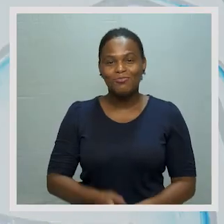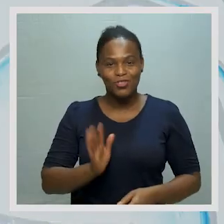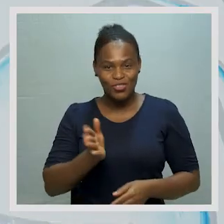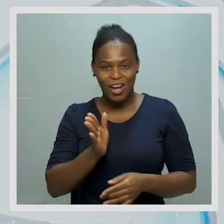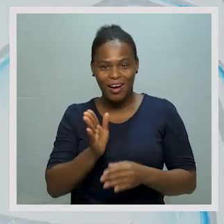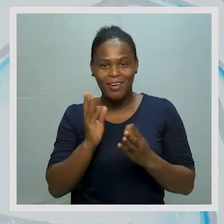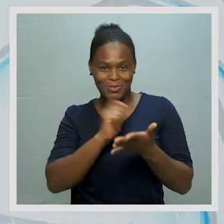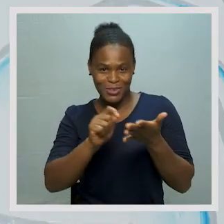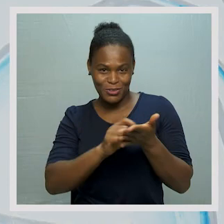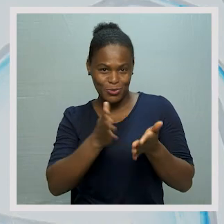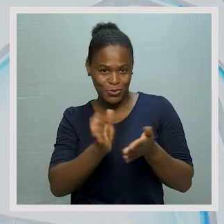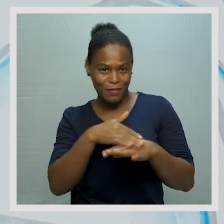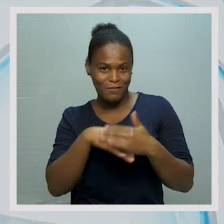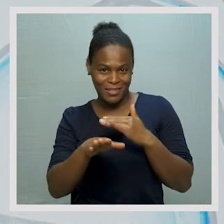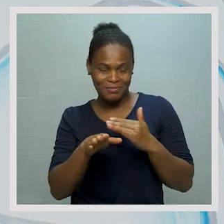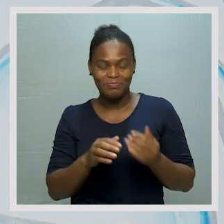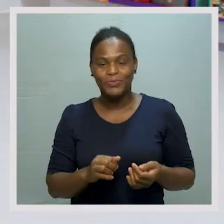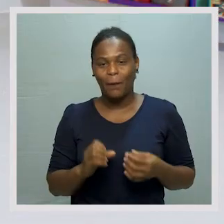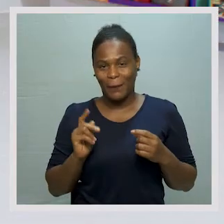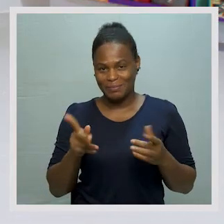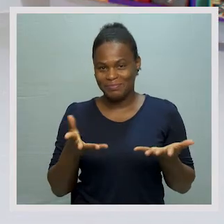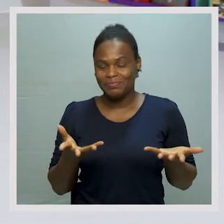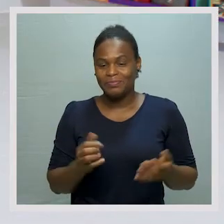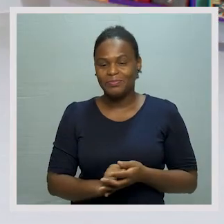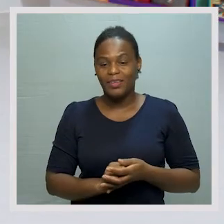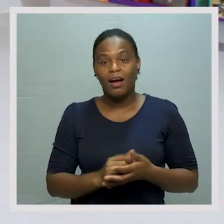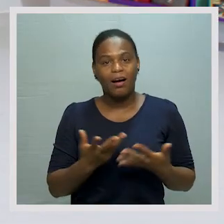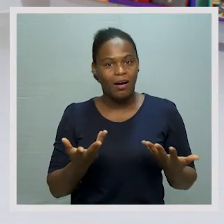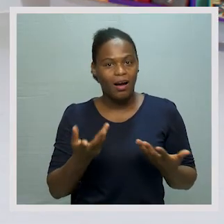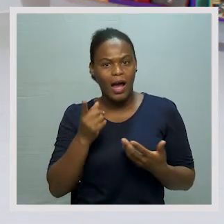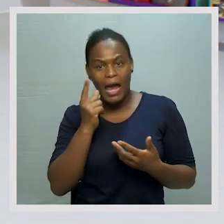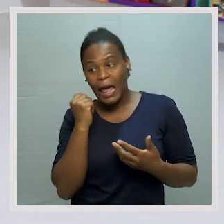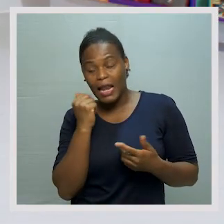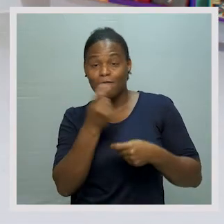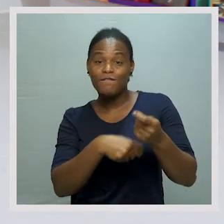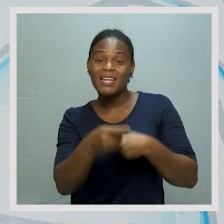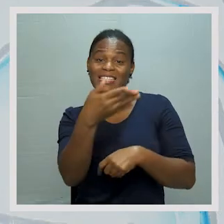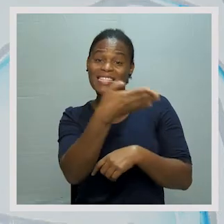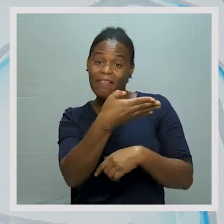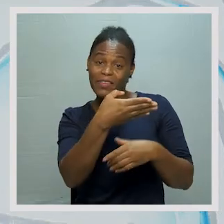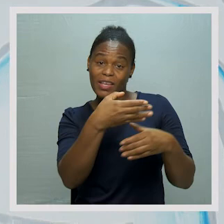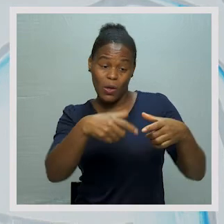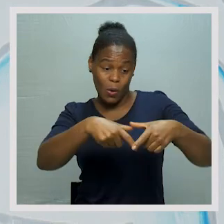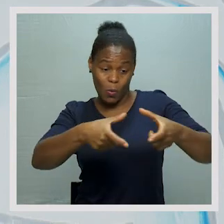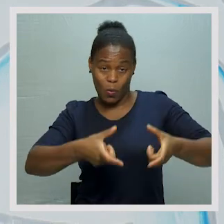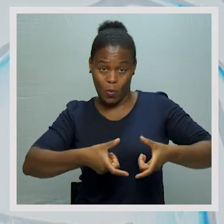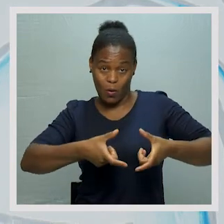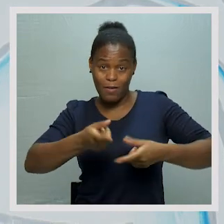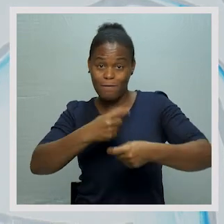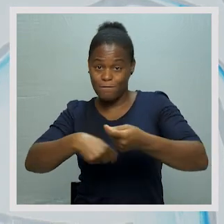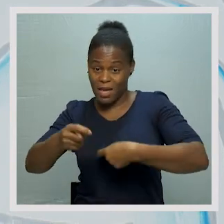Já está? Já fizeram o exercício? Então, ele vendeu 7 queijos